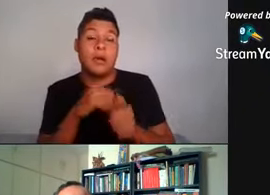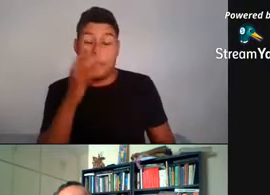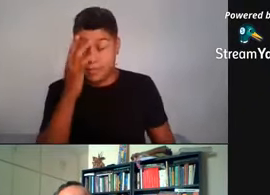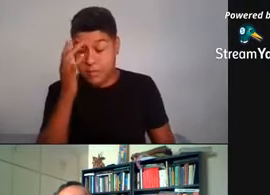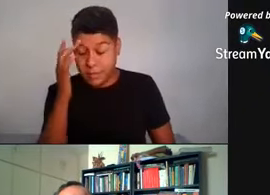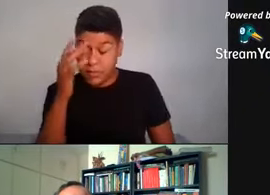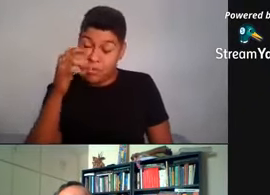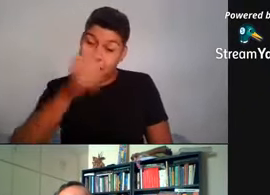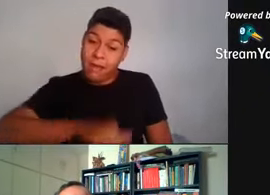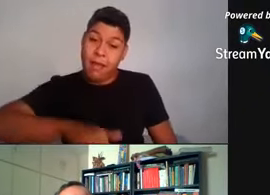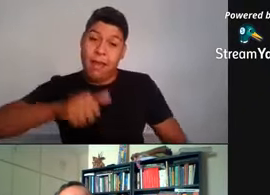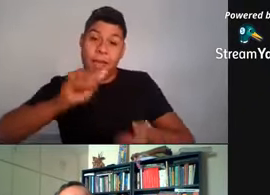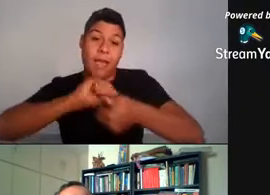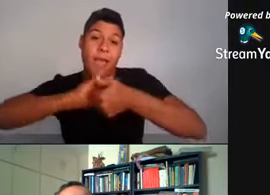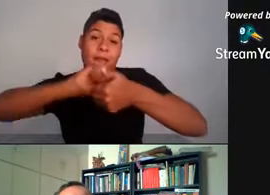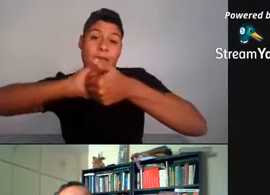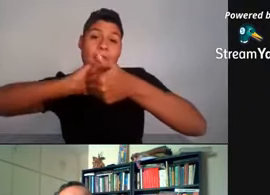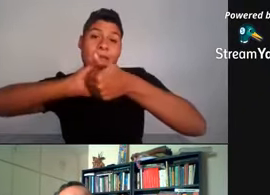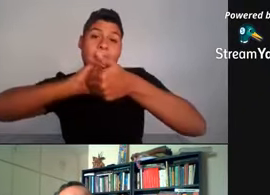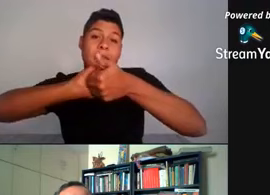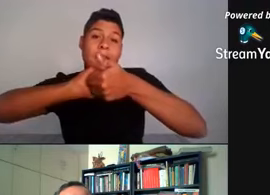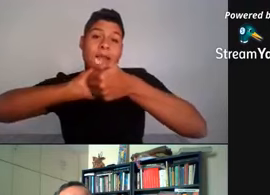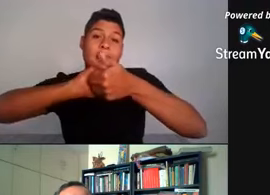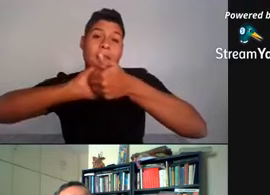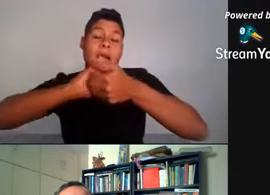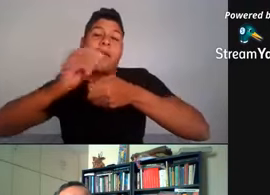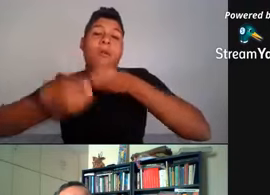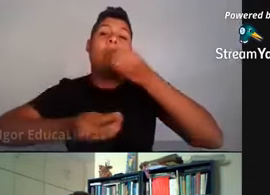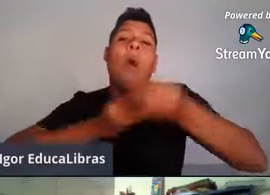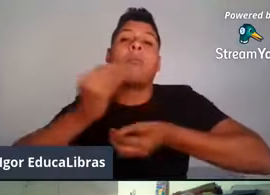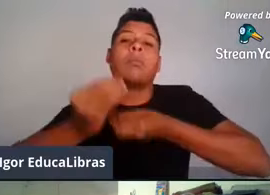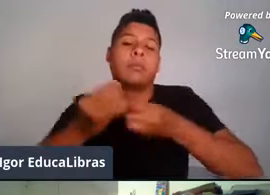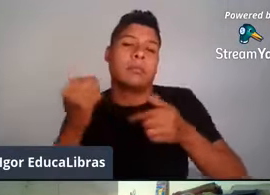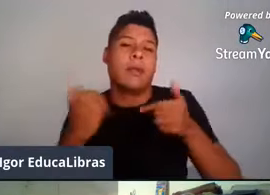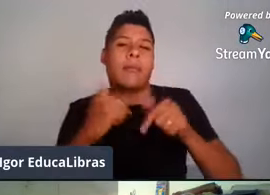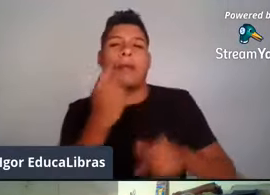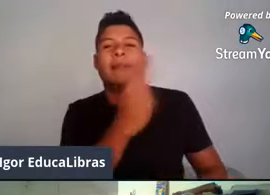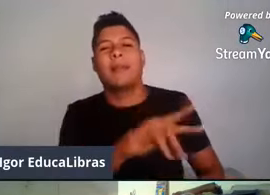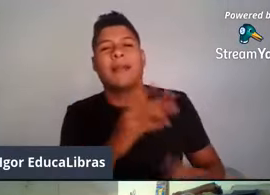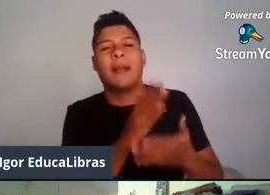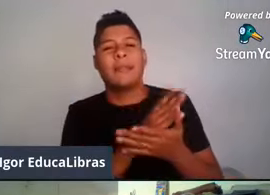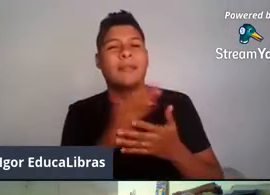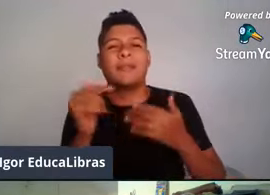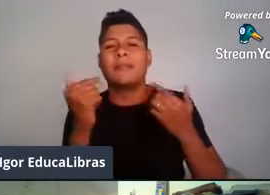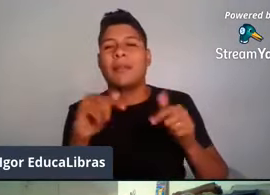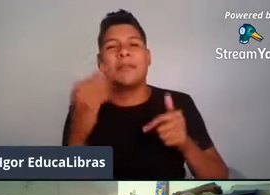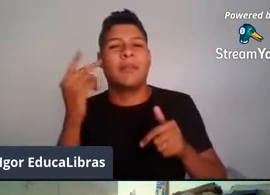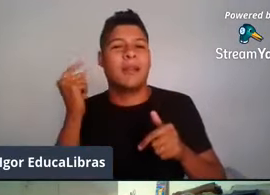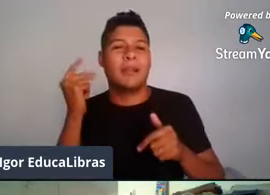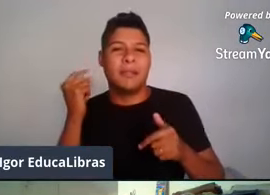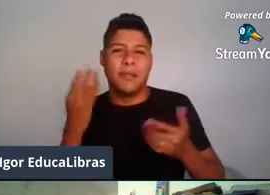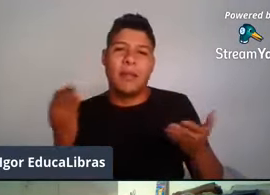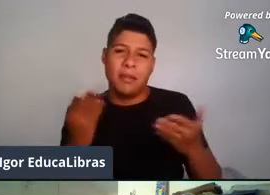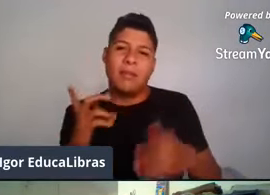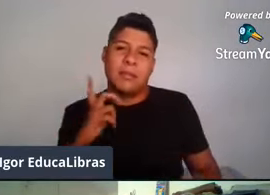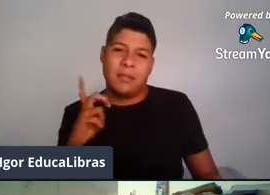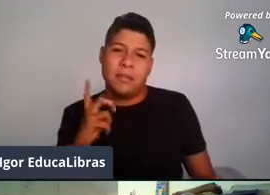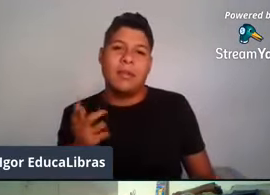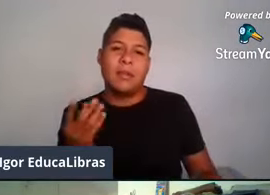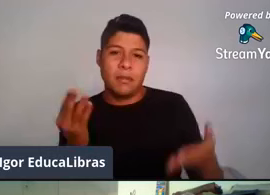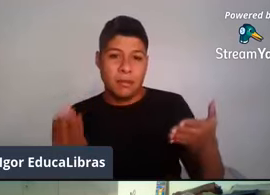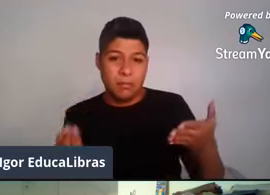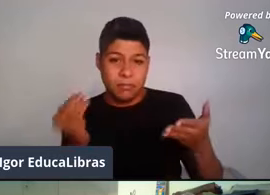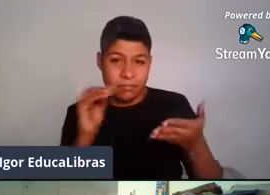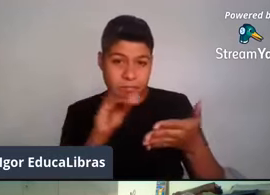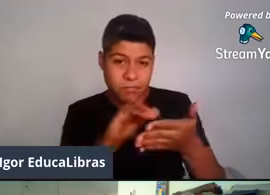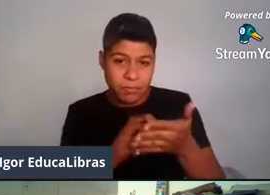avaliam a possibilidade delas atuarem em teletrabalho, porque a maioria das pessoas não tinha isso até agora. Então, precisamos colocar essa visão